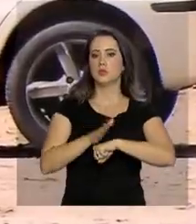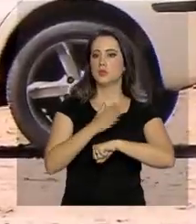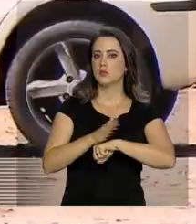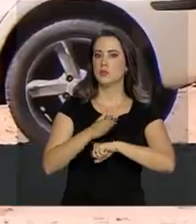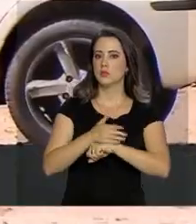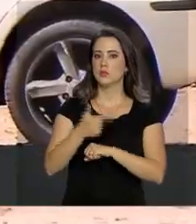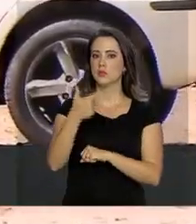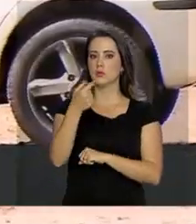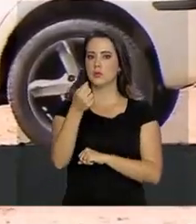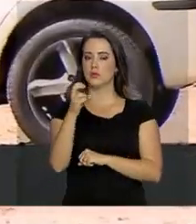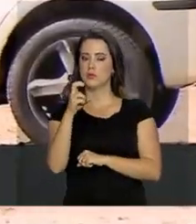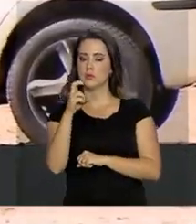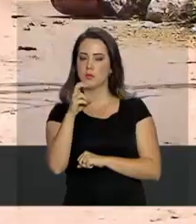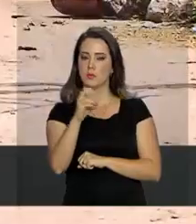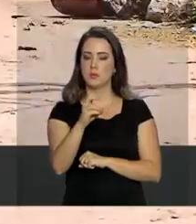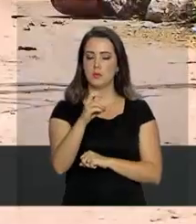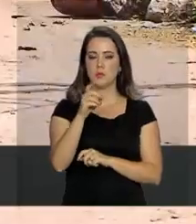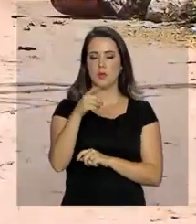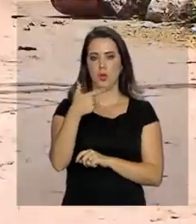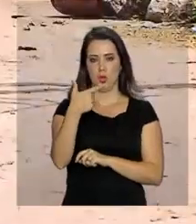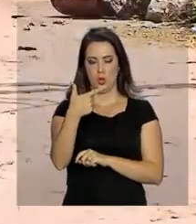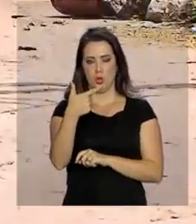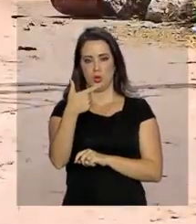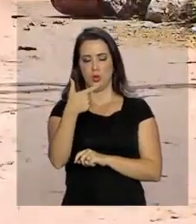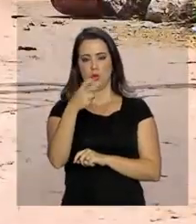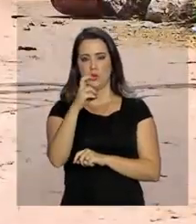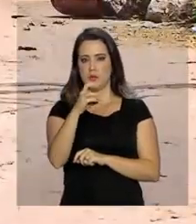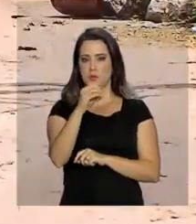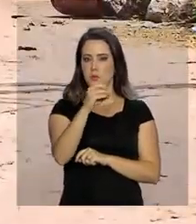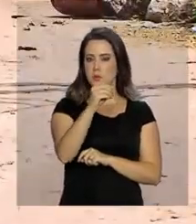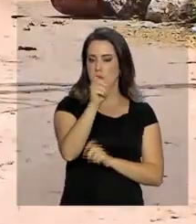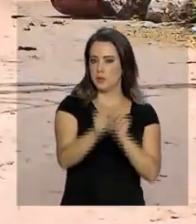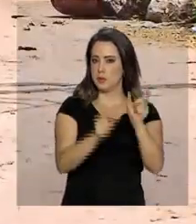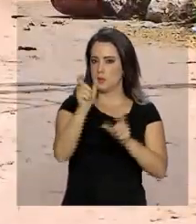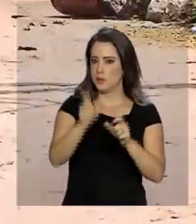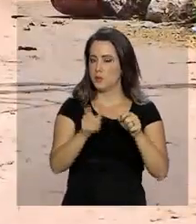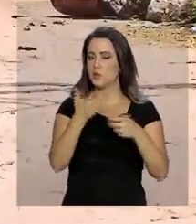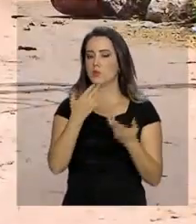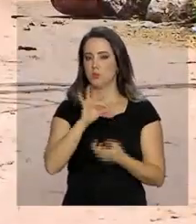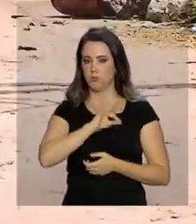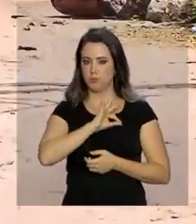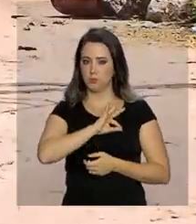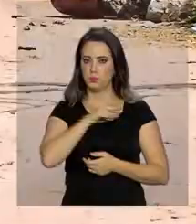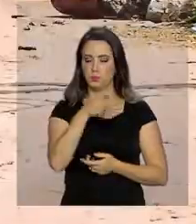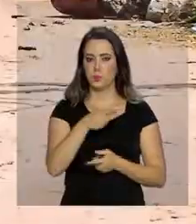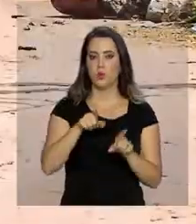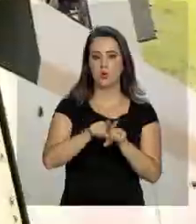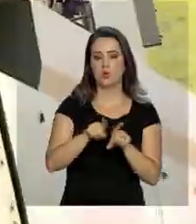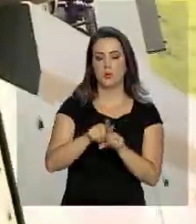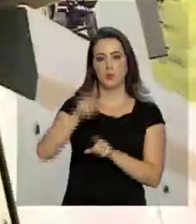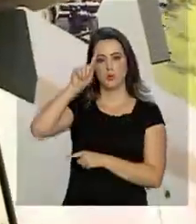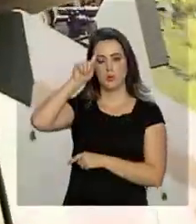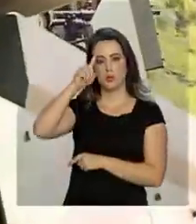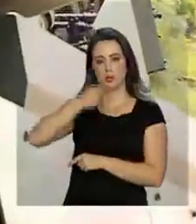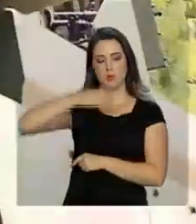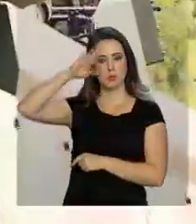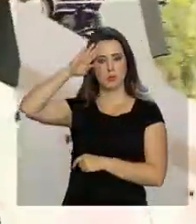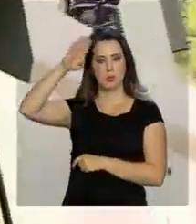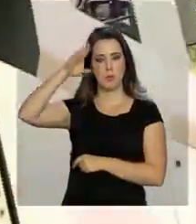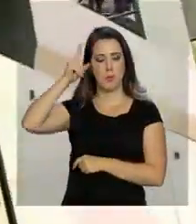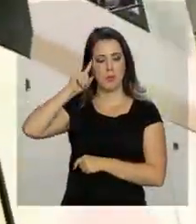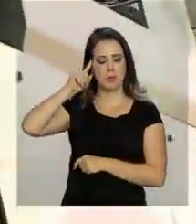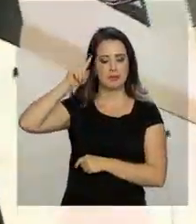2.500 agentes de segurança outra ação inclui o trabalho das forças armadas no cumprimento de mandados judiciais